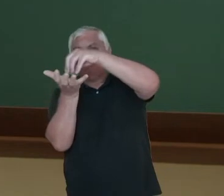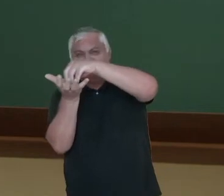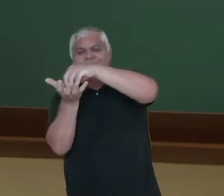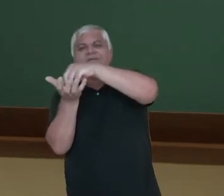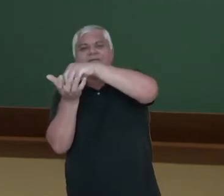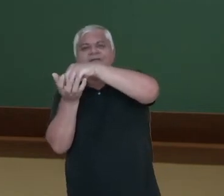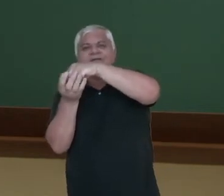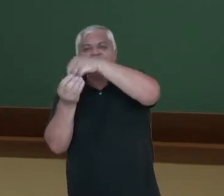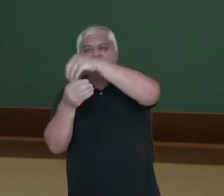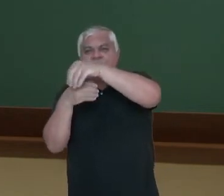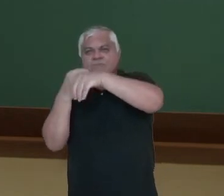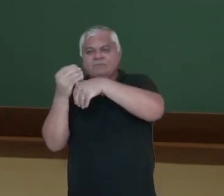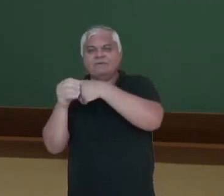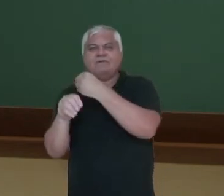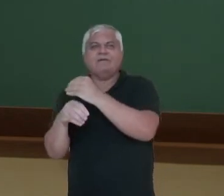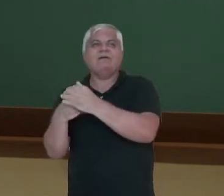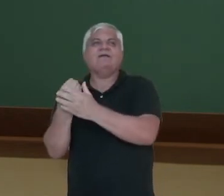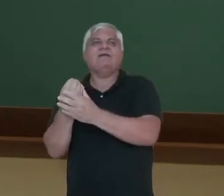né,